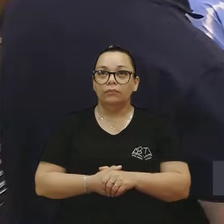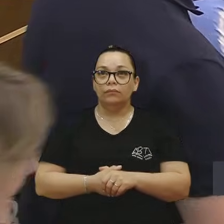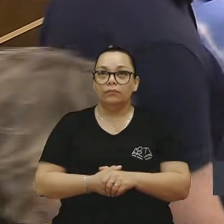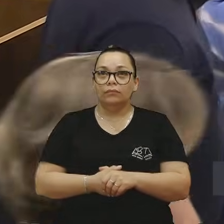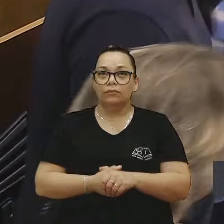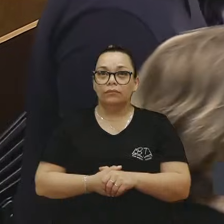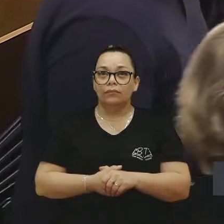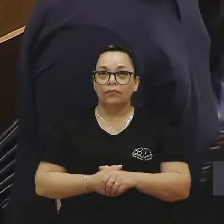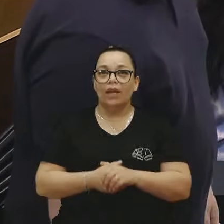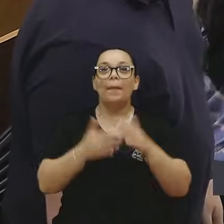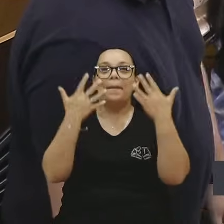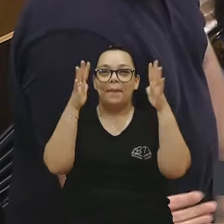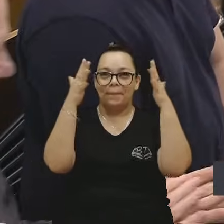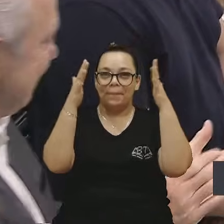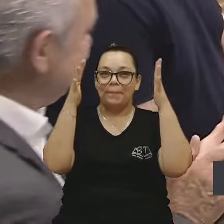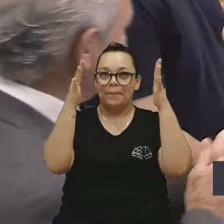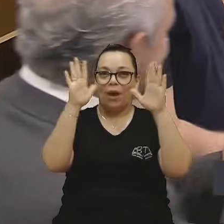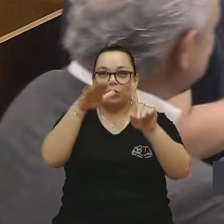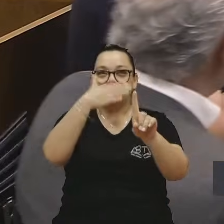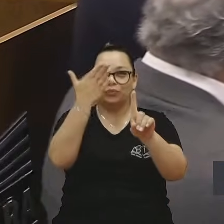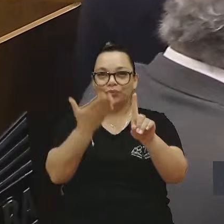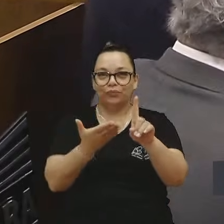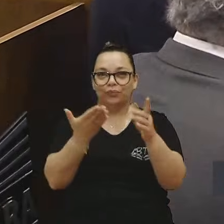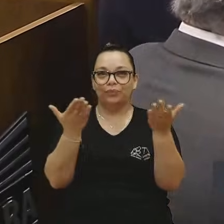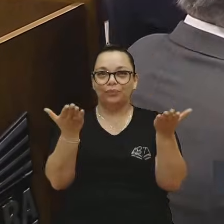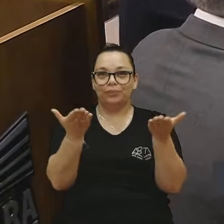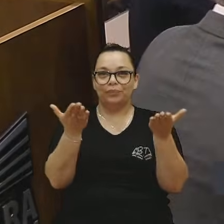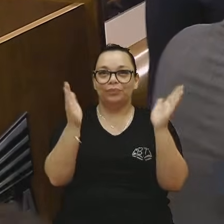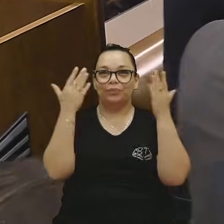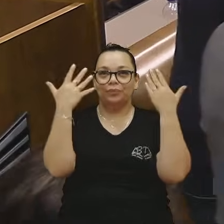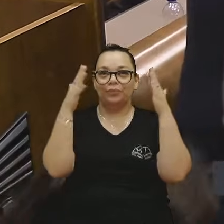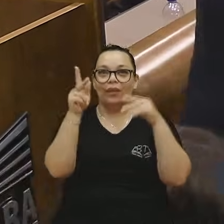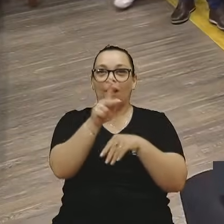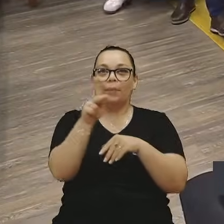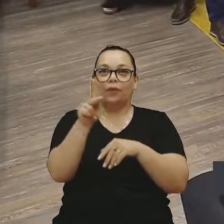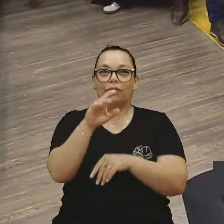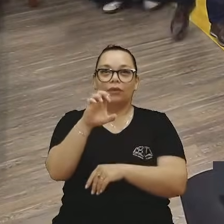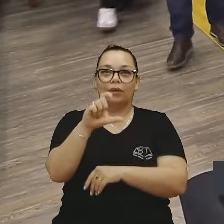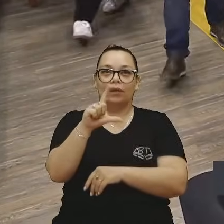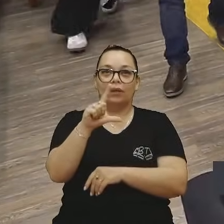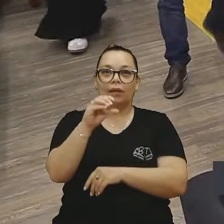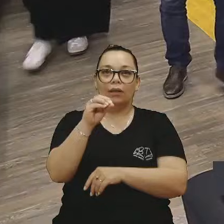Ela merece uma salva de palmas novamente, a nossa patrona, professora Heloísa.